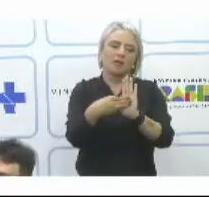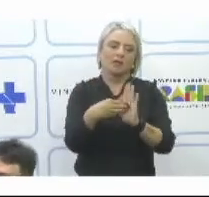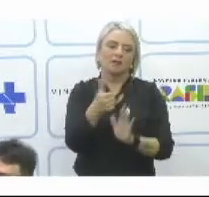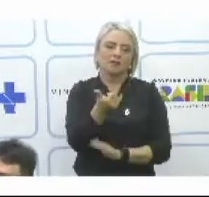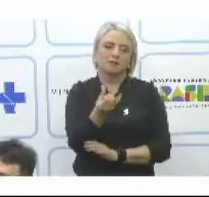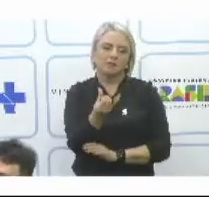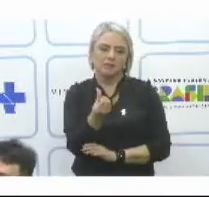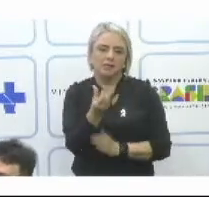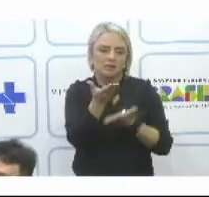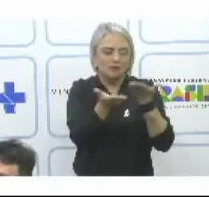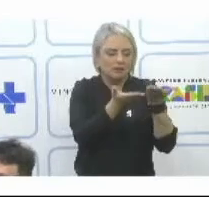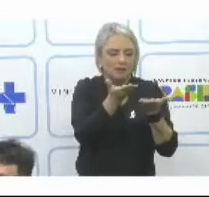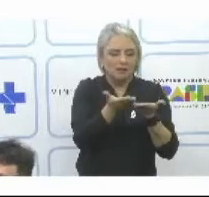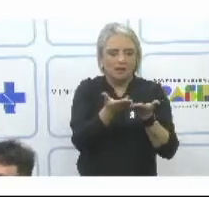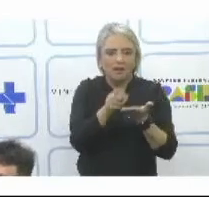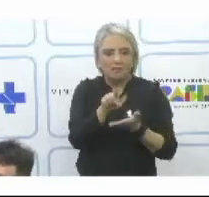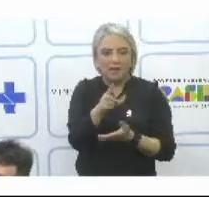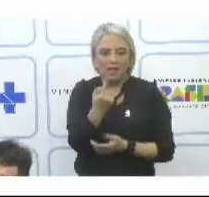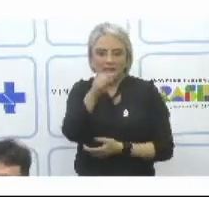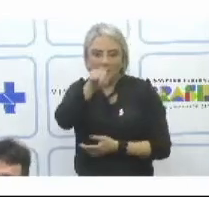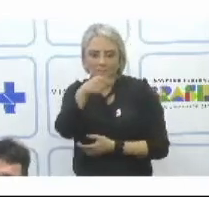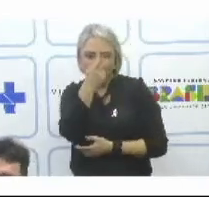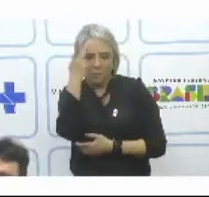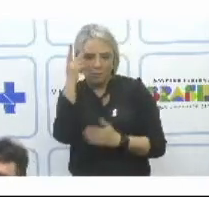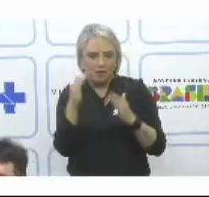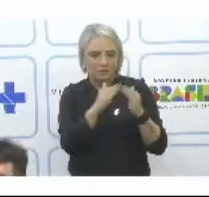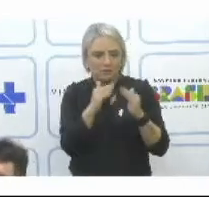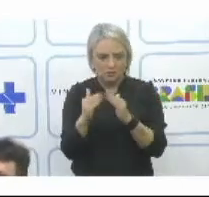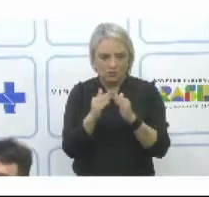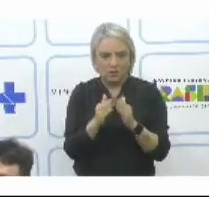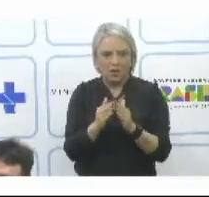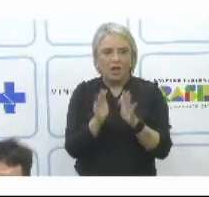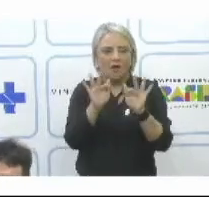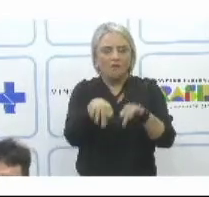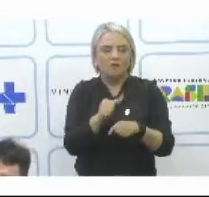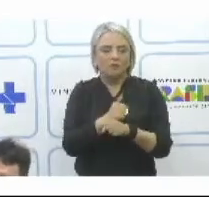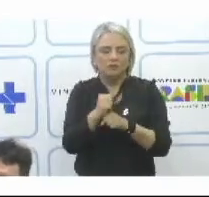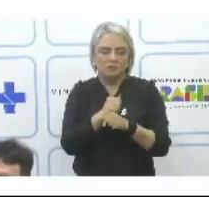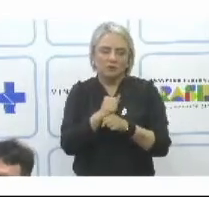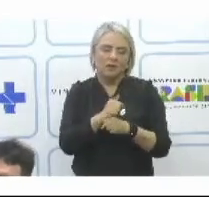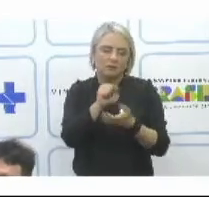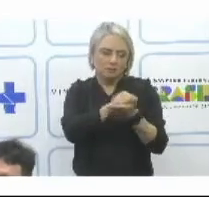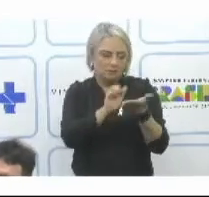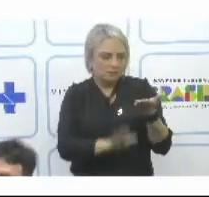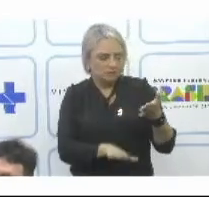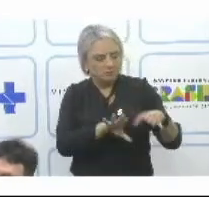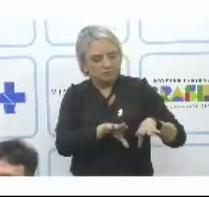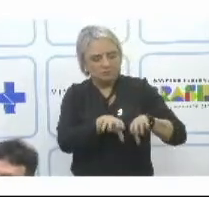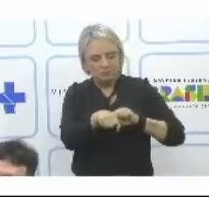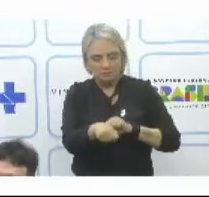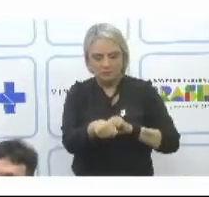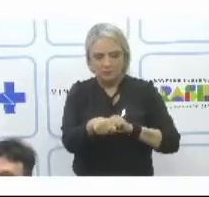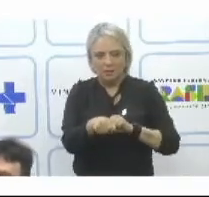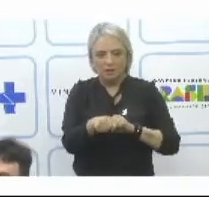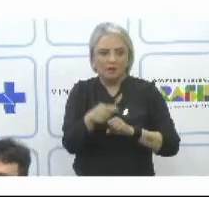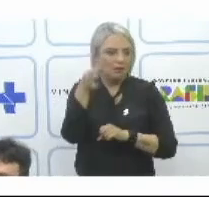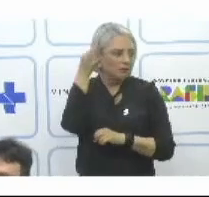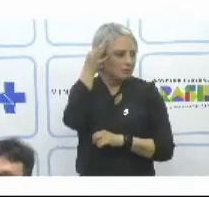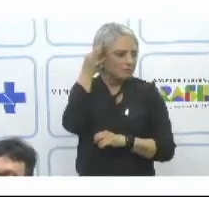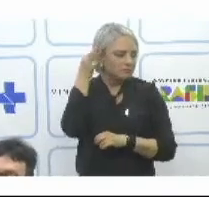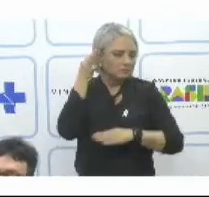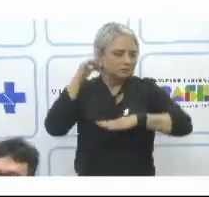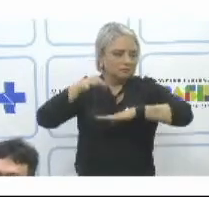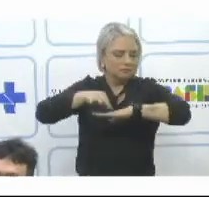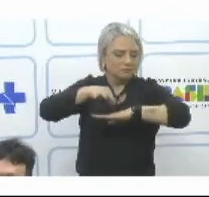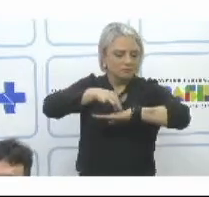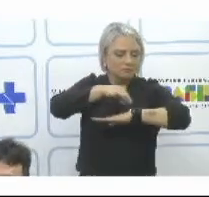16 procedimentos para cada 1.000 habitantes até o final do ano, principalmente pelas ações de formação em aurículo e